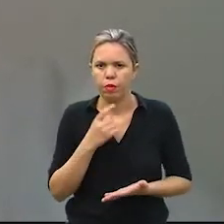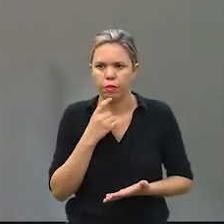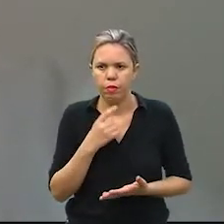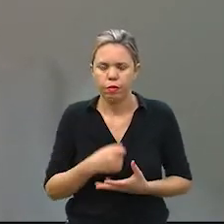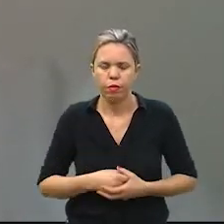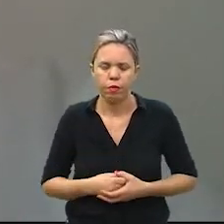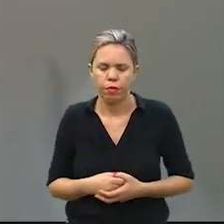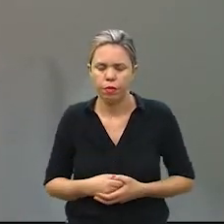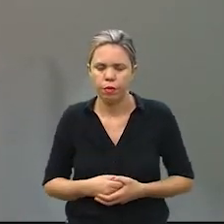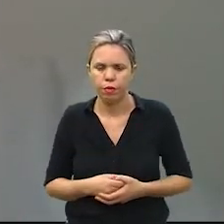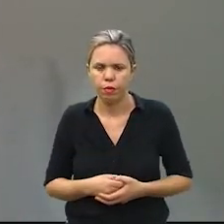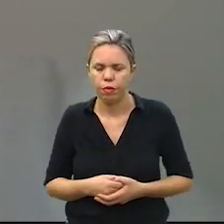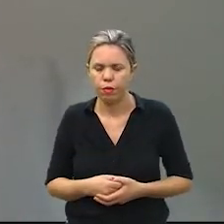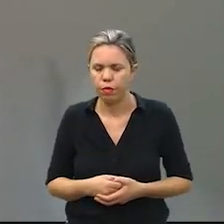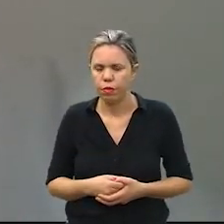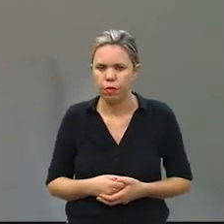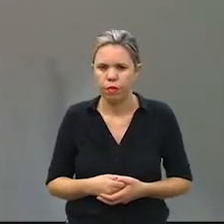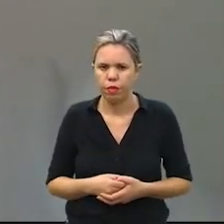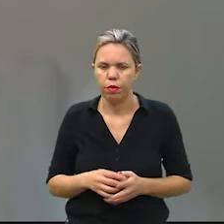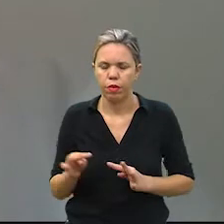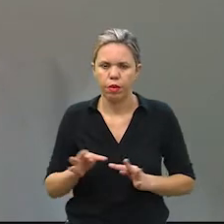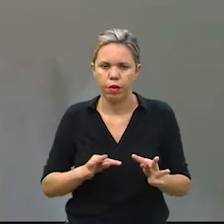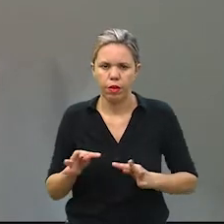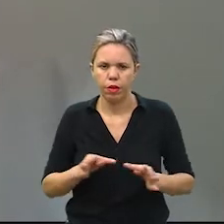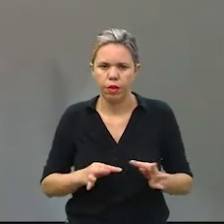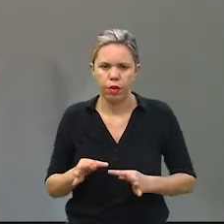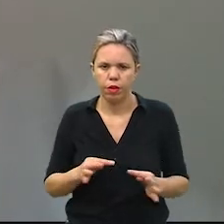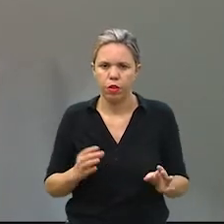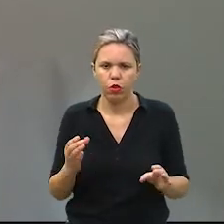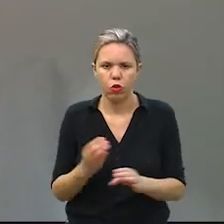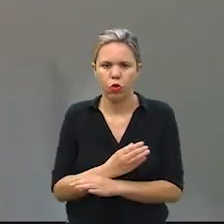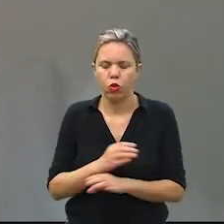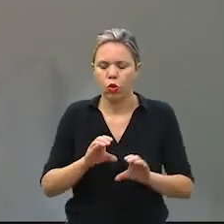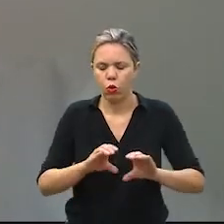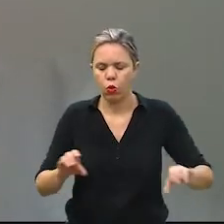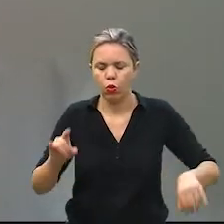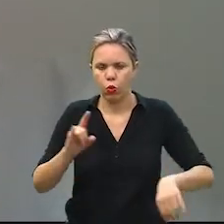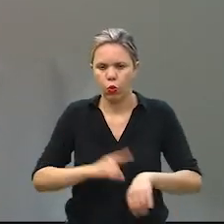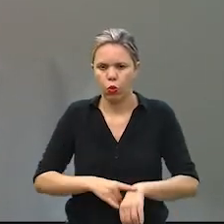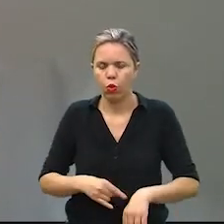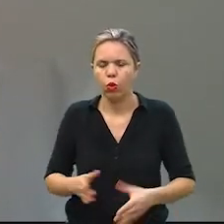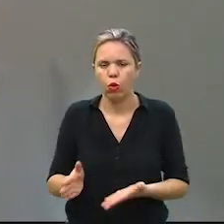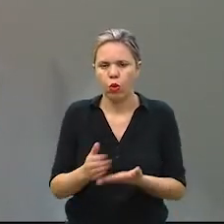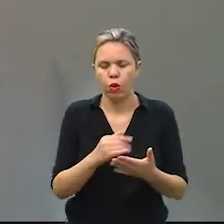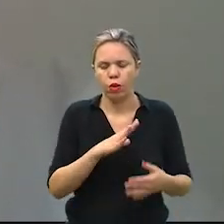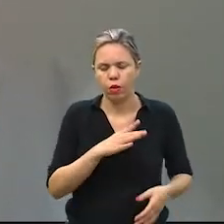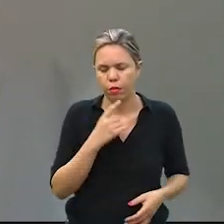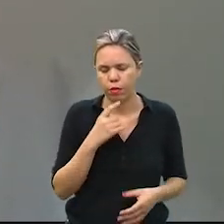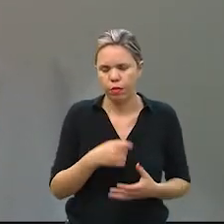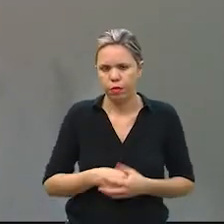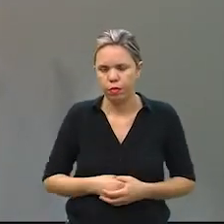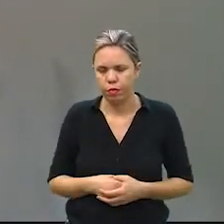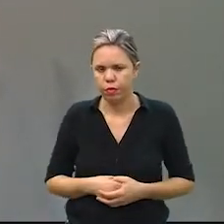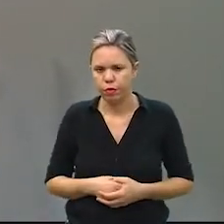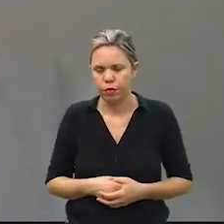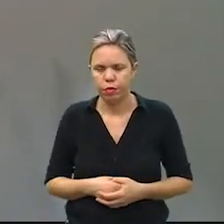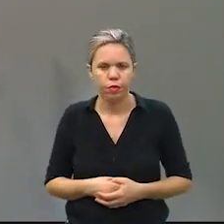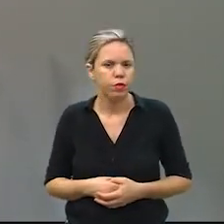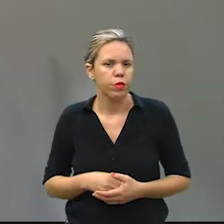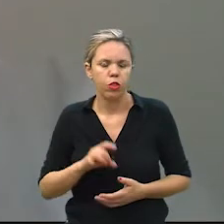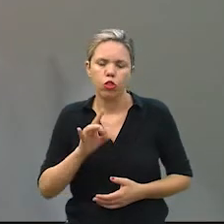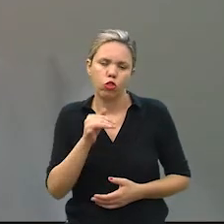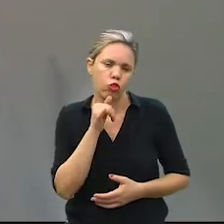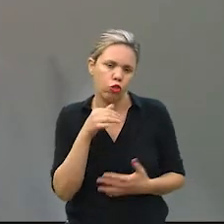Campinas a capacidade de tratamento de 100% do esgoto coletado na cidade de Campinas. Isso eu só estou